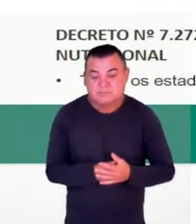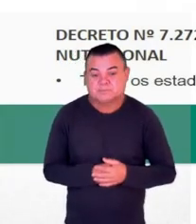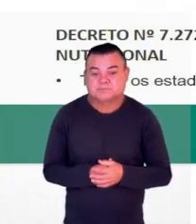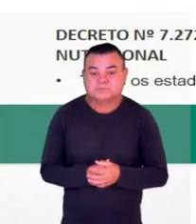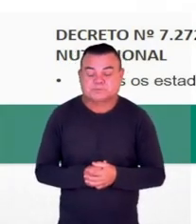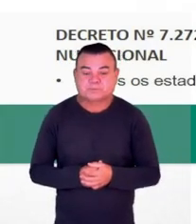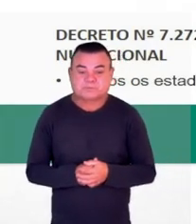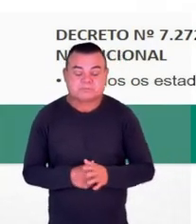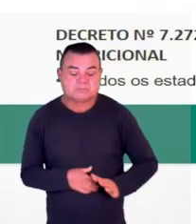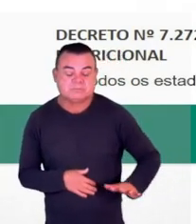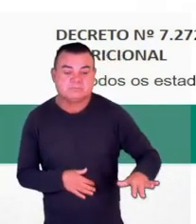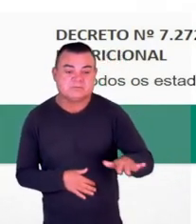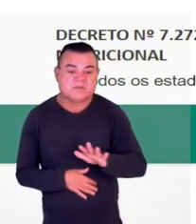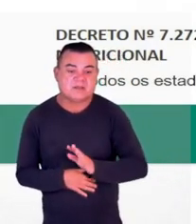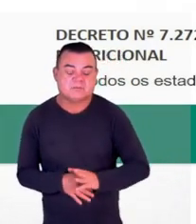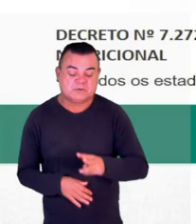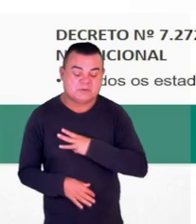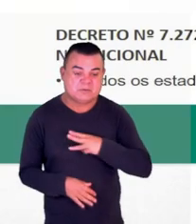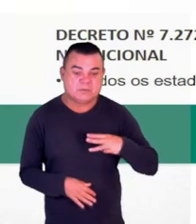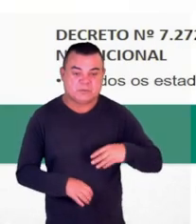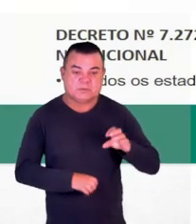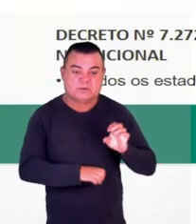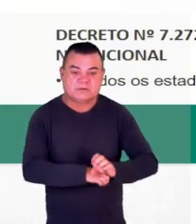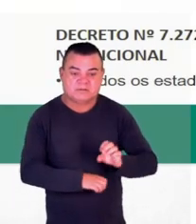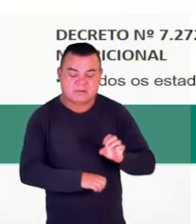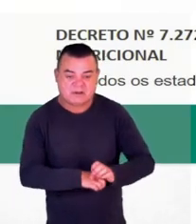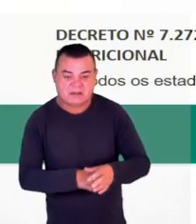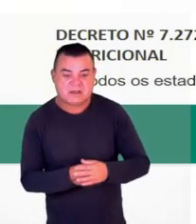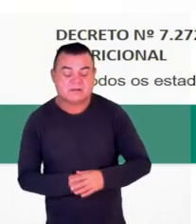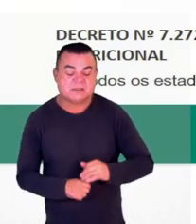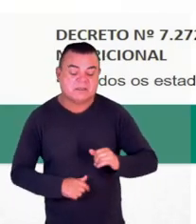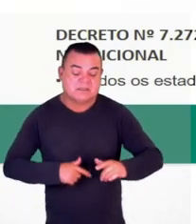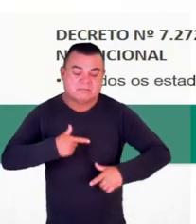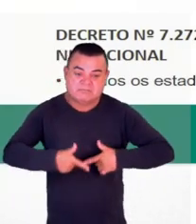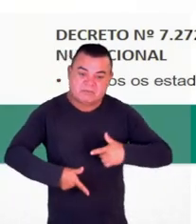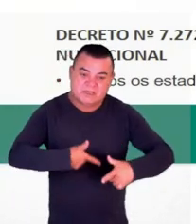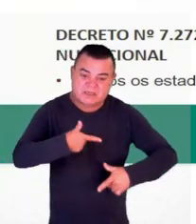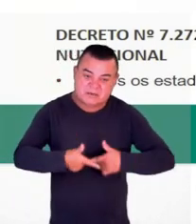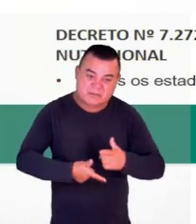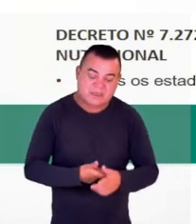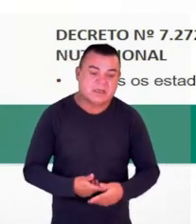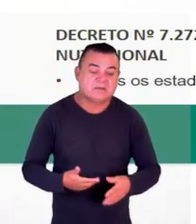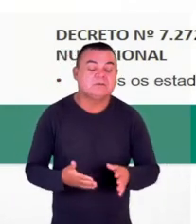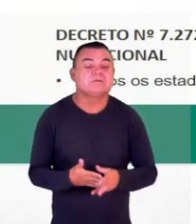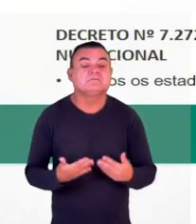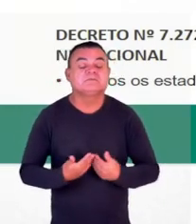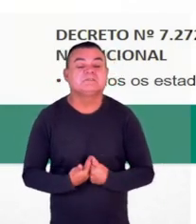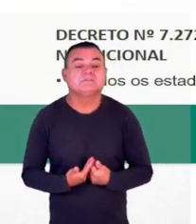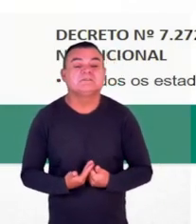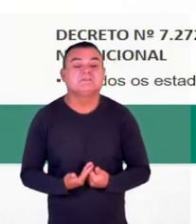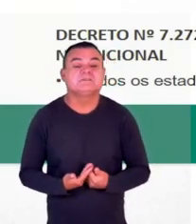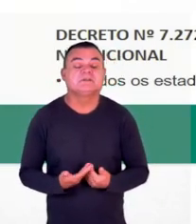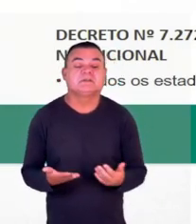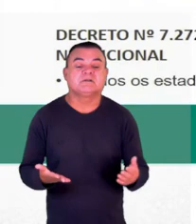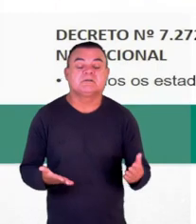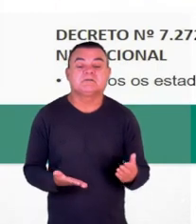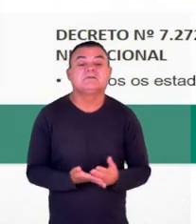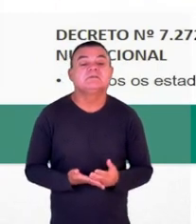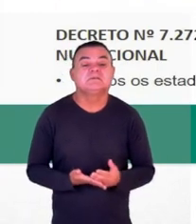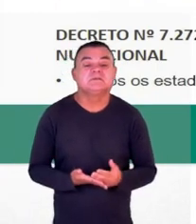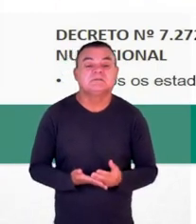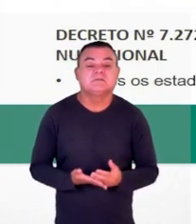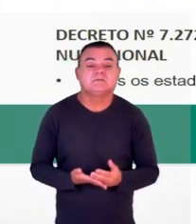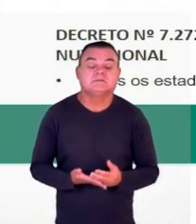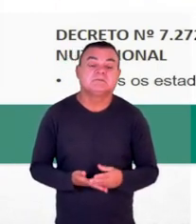Ministérios públicos estaduais ou trabalhos também iniciativas que vem sendo tomadas também pela pela eh